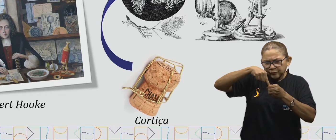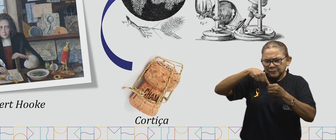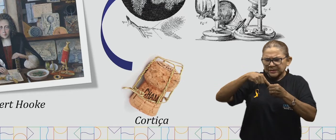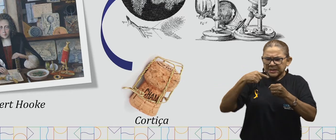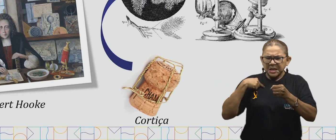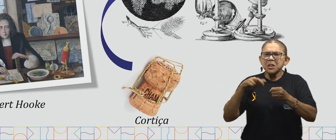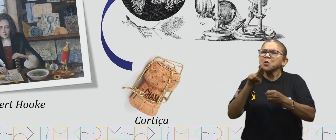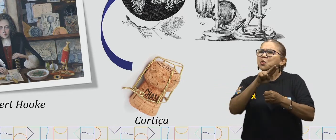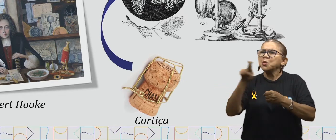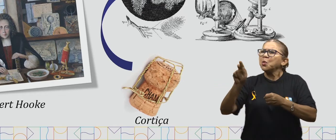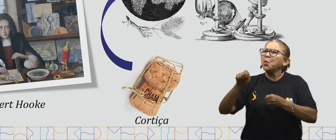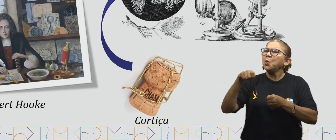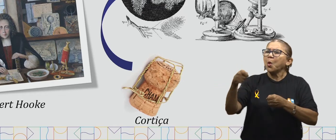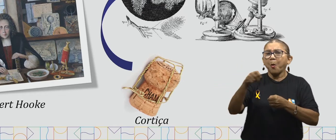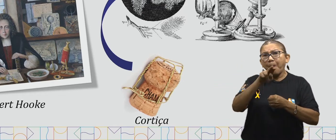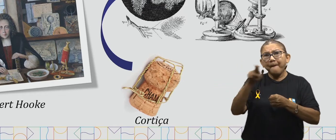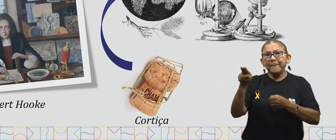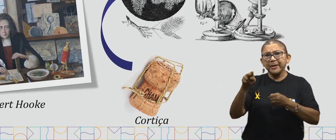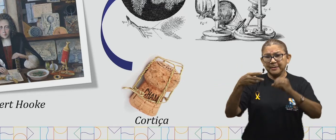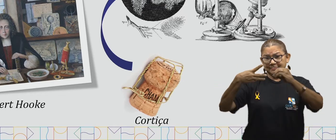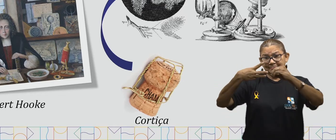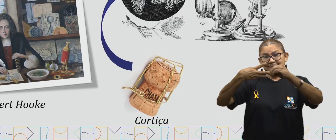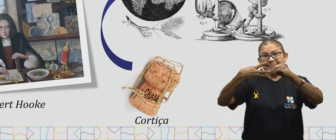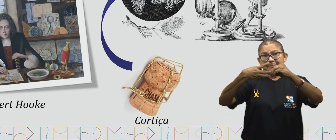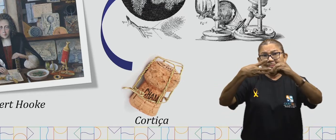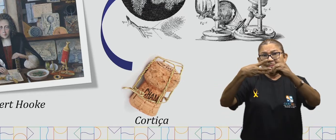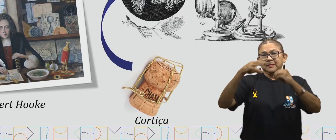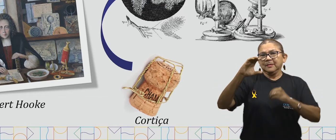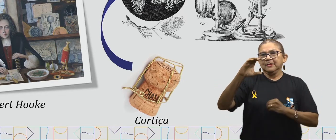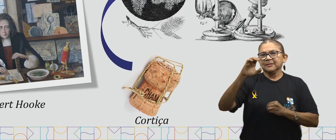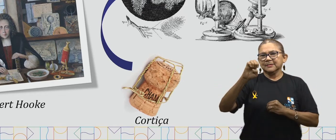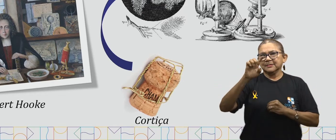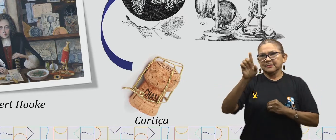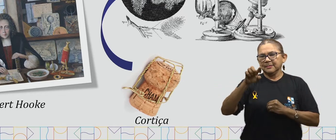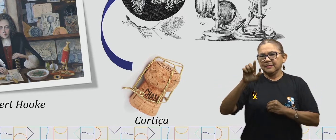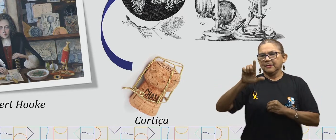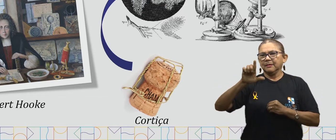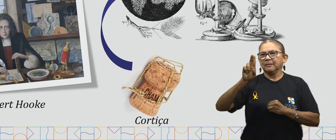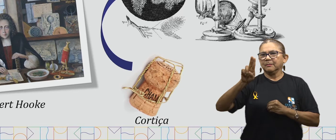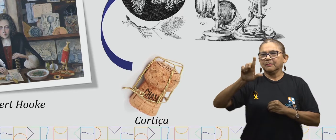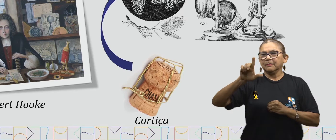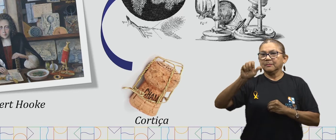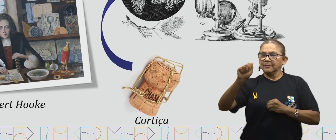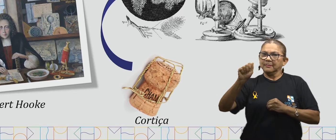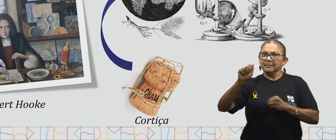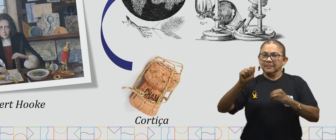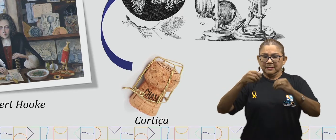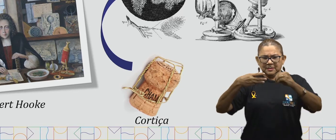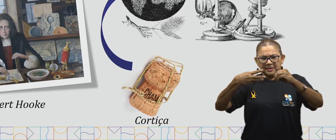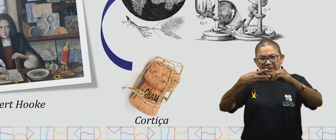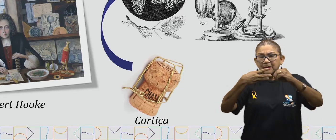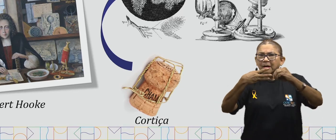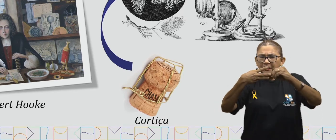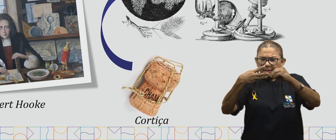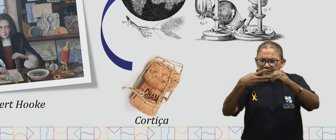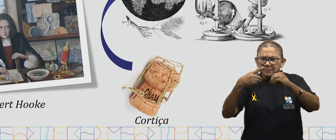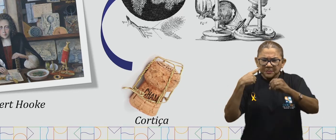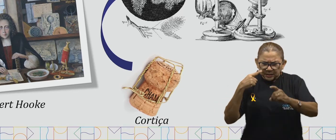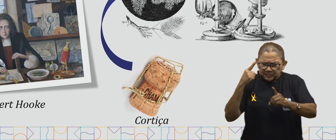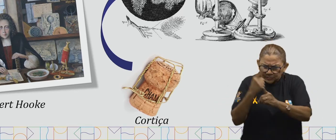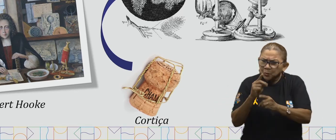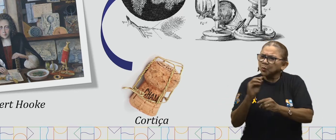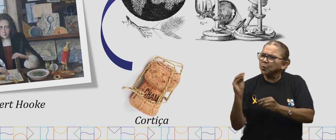de células. A palavra célula é o diminutivo da palavra cela. O termo célula